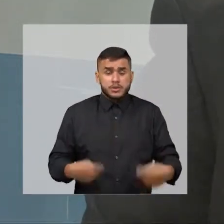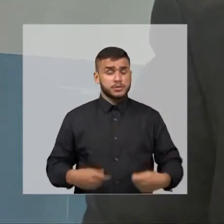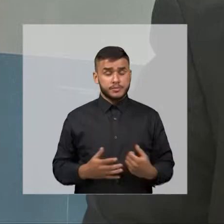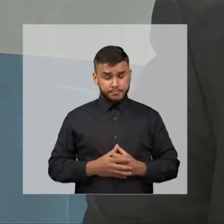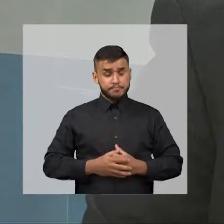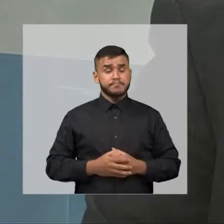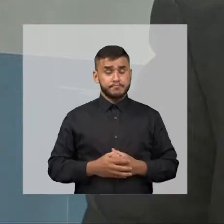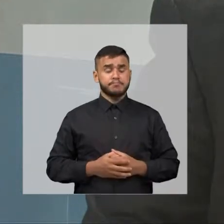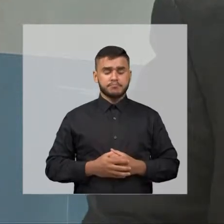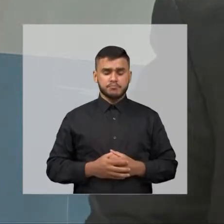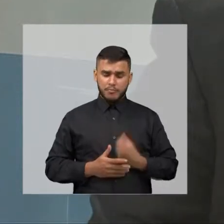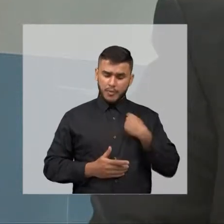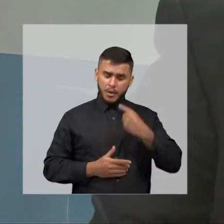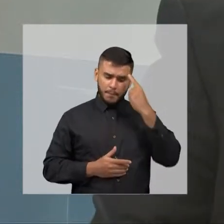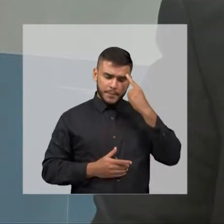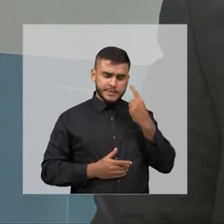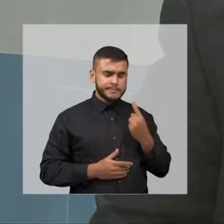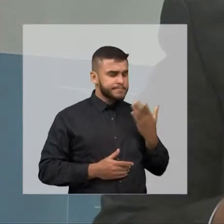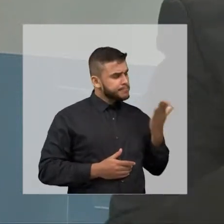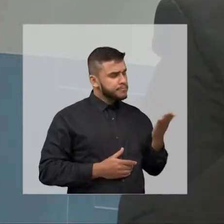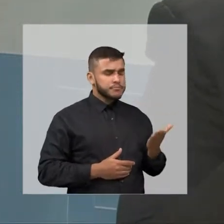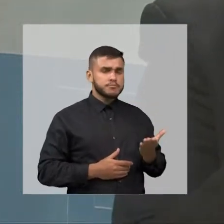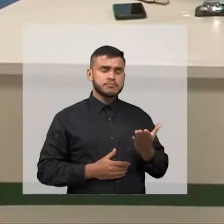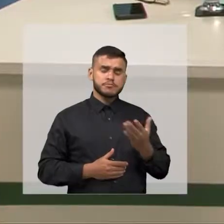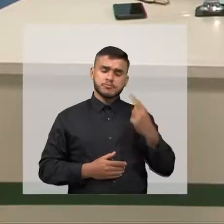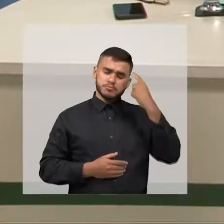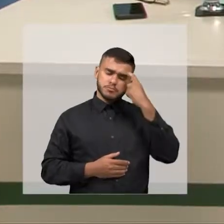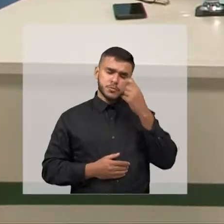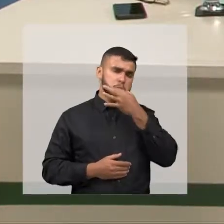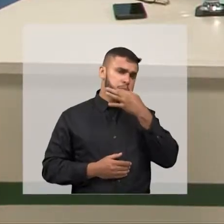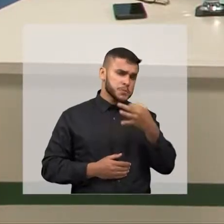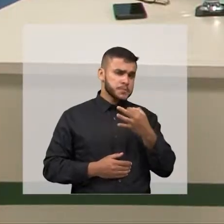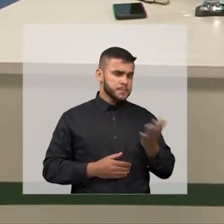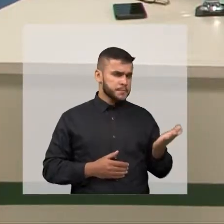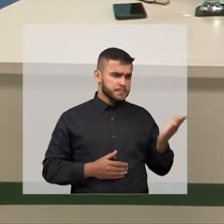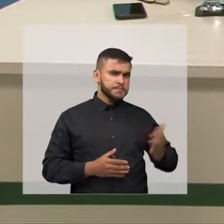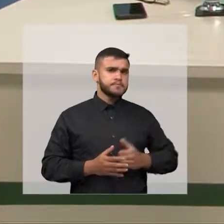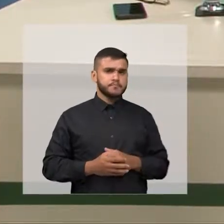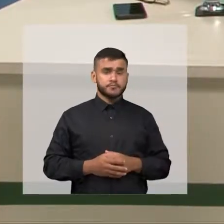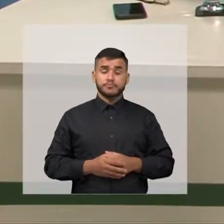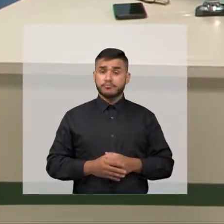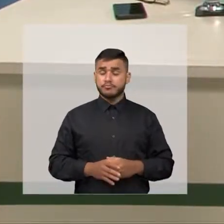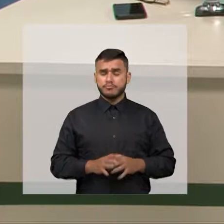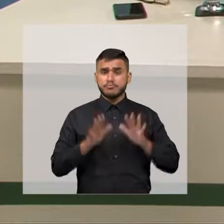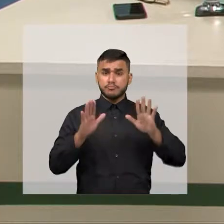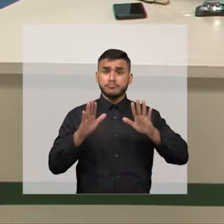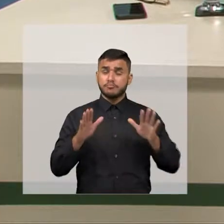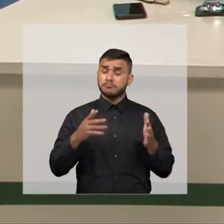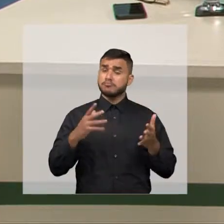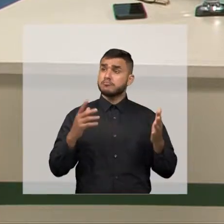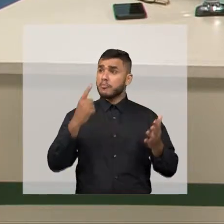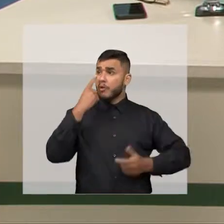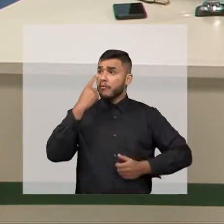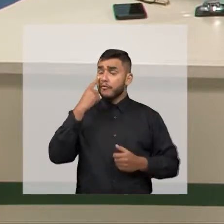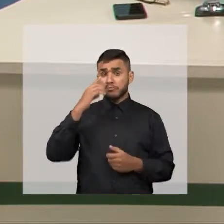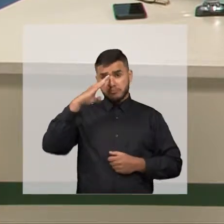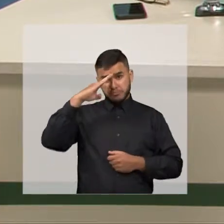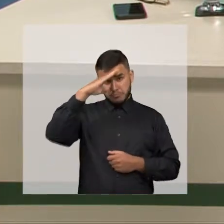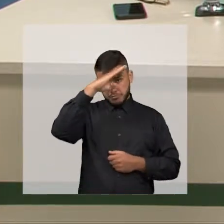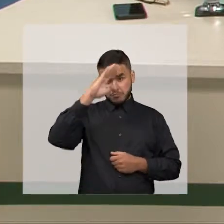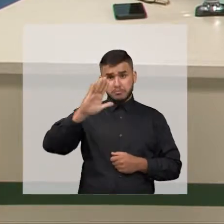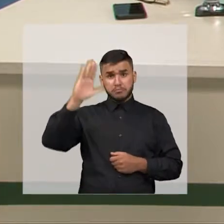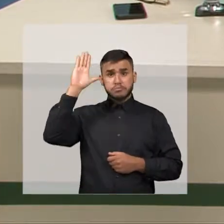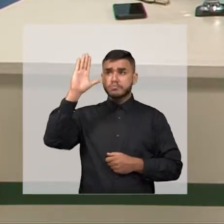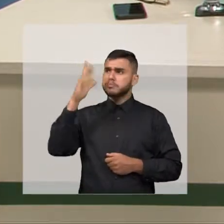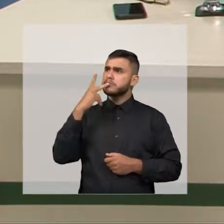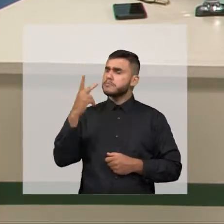Mas eu estava me focando numa coisa para passar para a doutora Lei, para ver como é que ela pensa aqui. O caldo da eleição foi um caldo